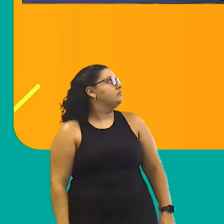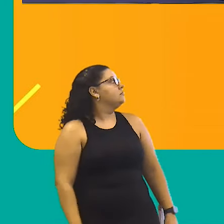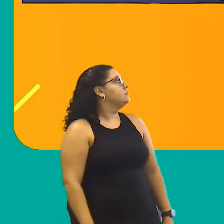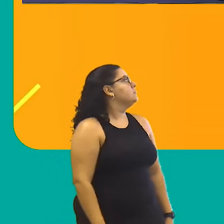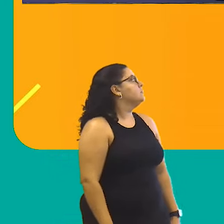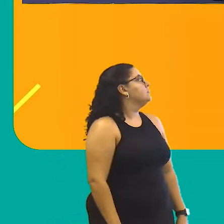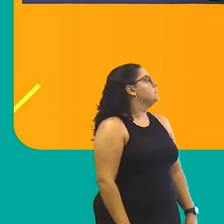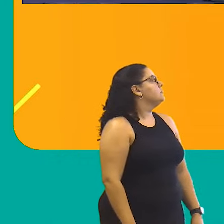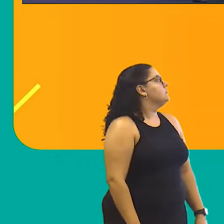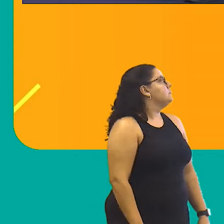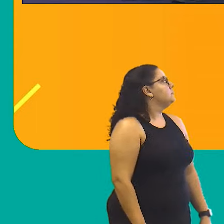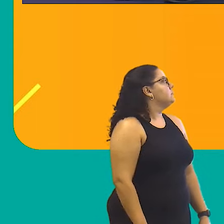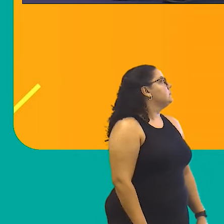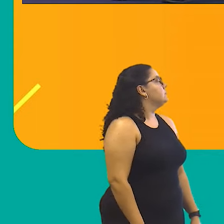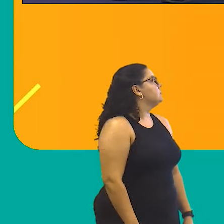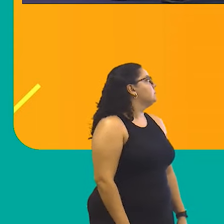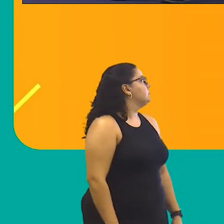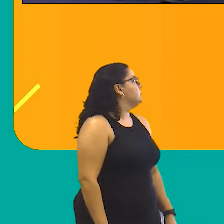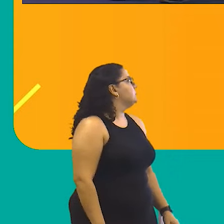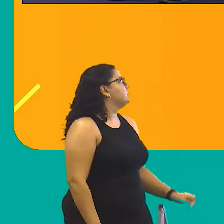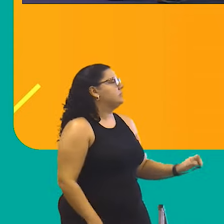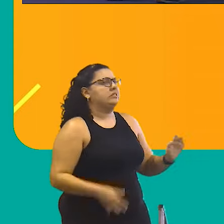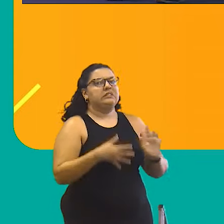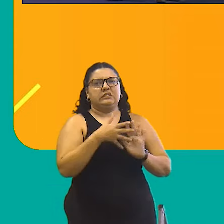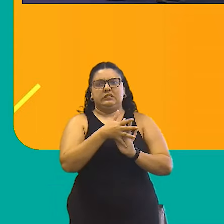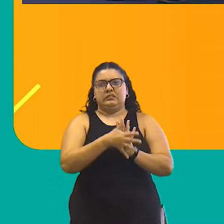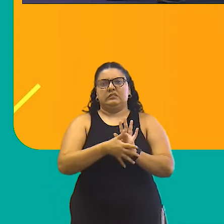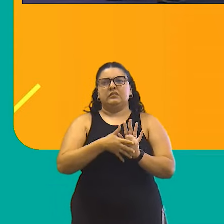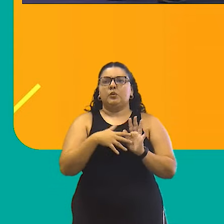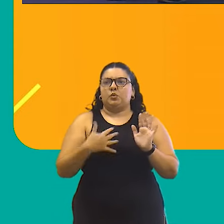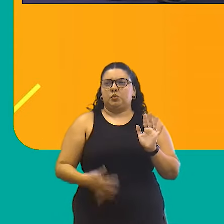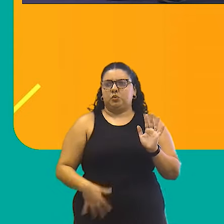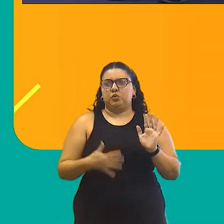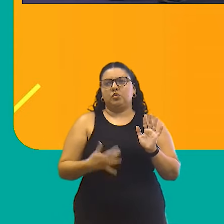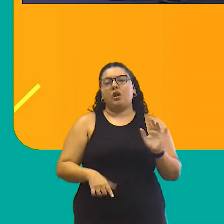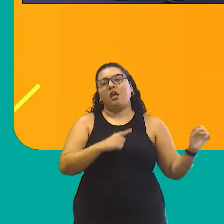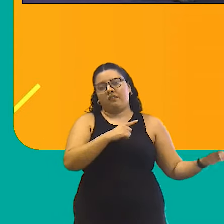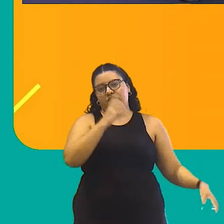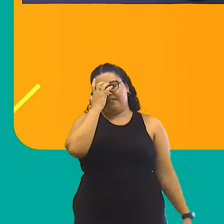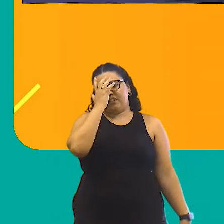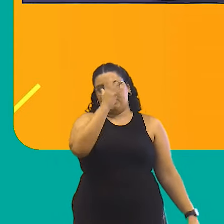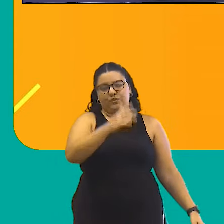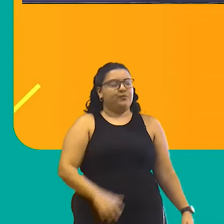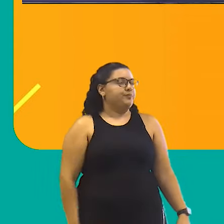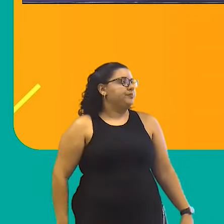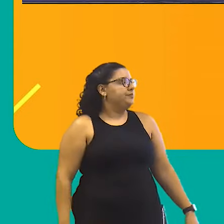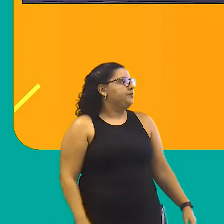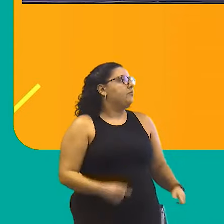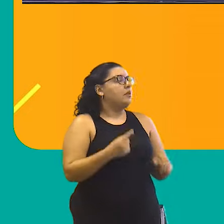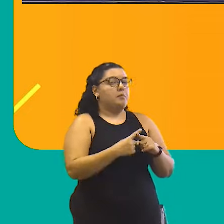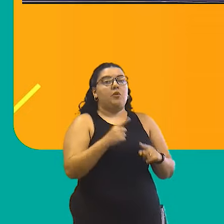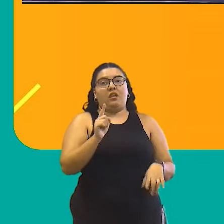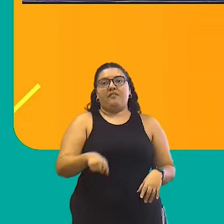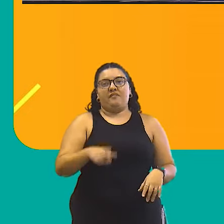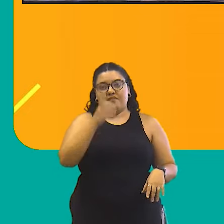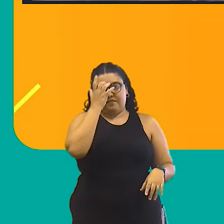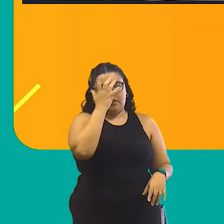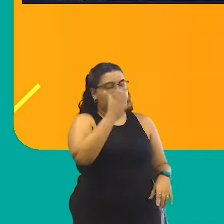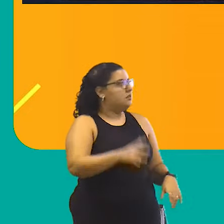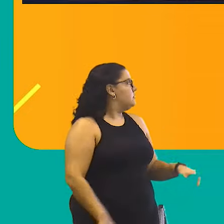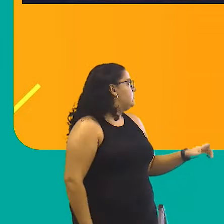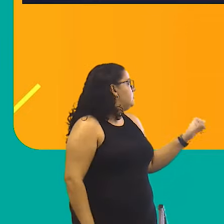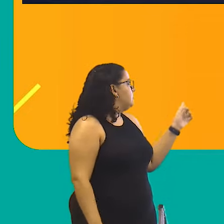Eita! Que grande! Outra questão fácil. Por que eu já digo que é fácil? Olha